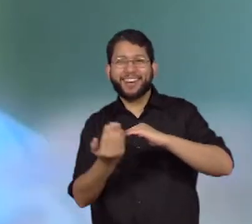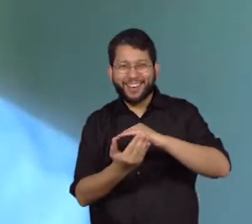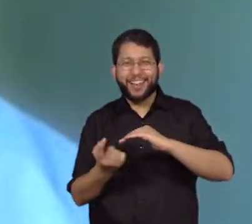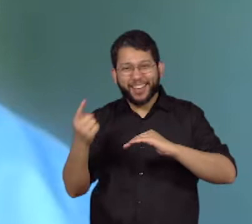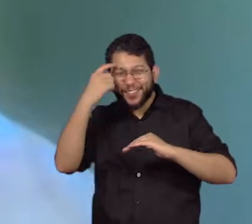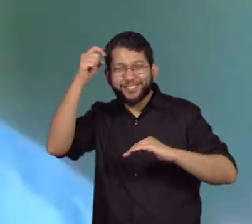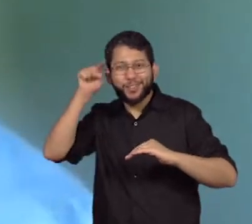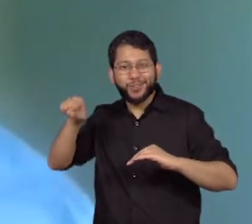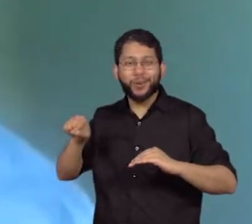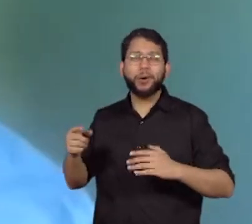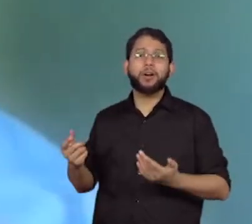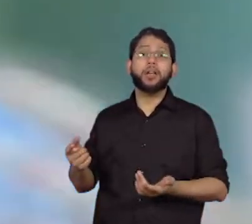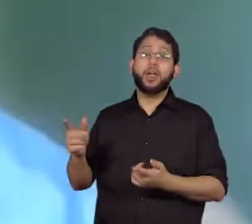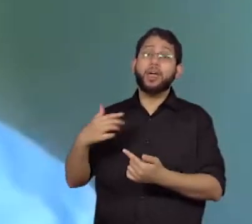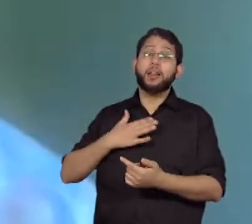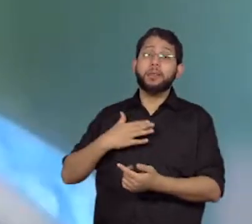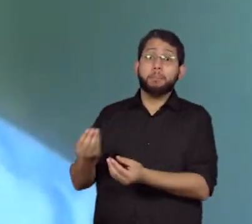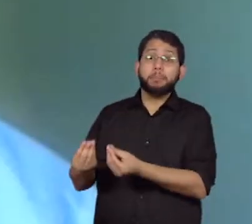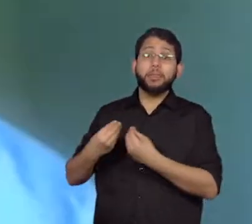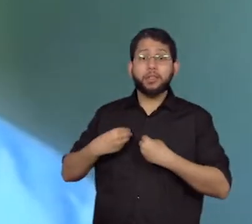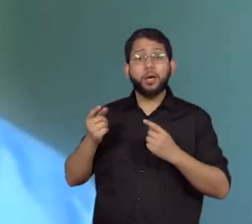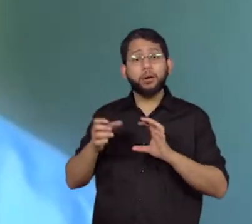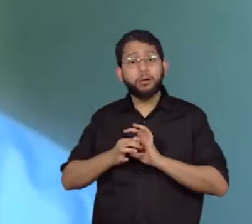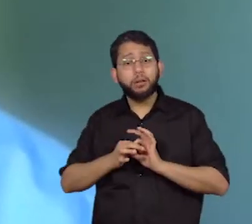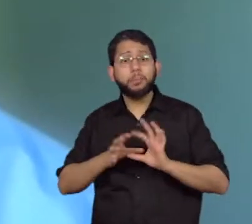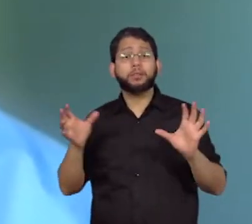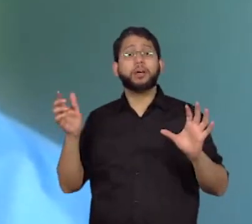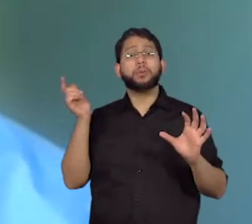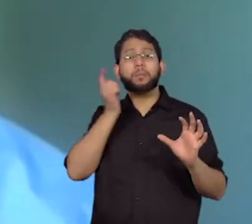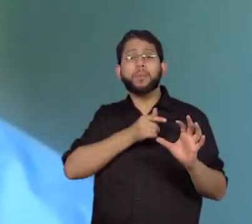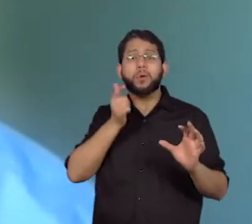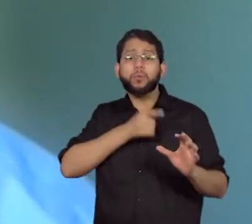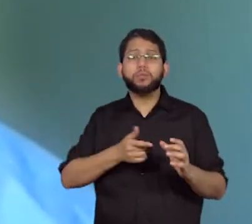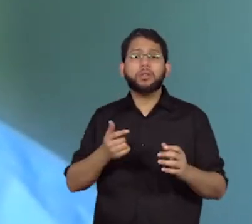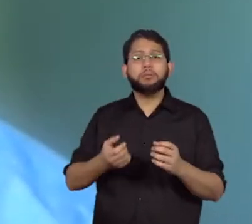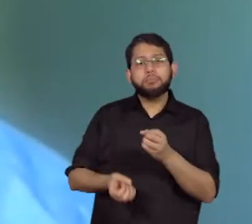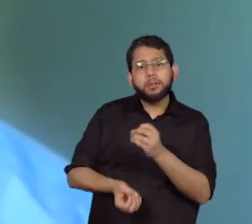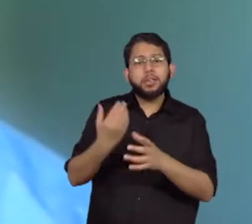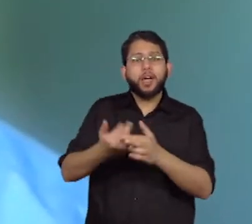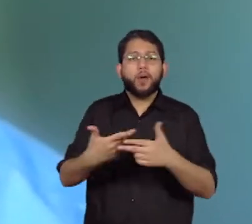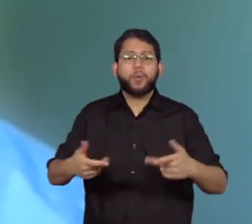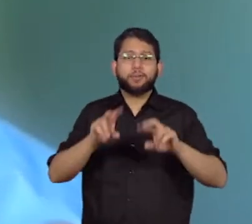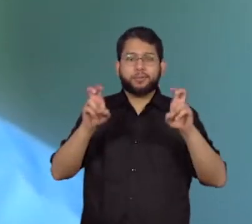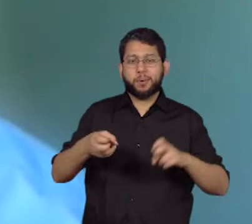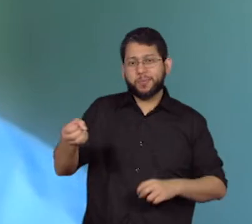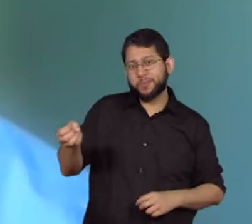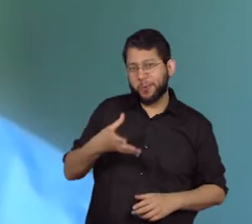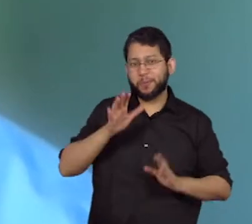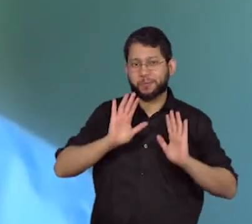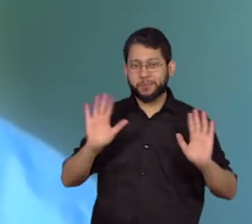nos deu liberdade para criar e desenvolver essas coisas novas.